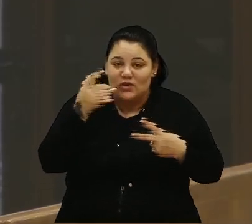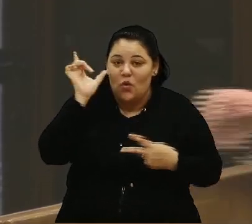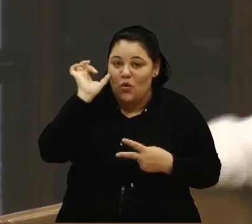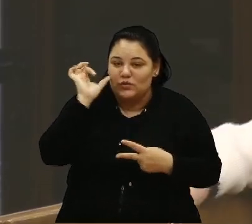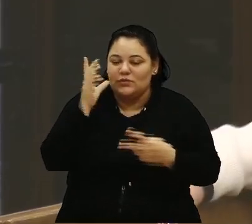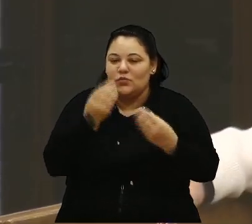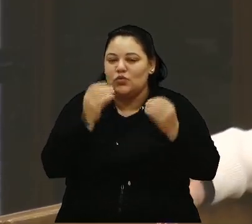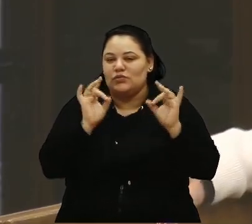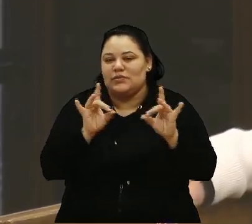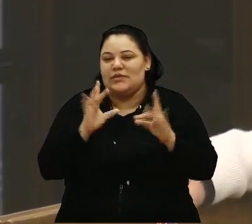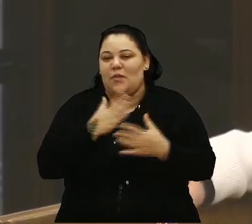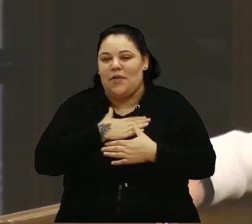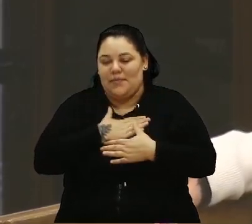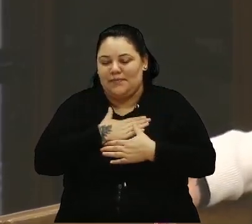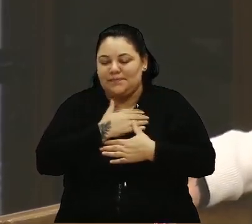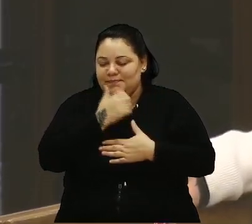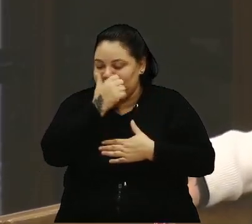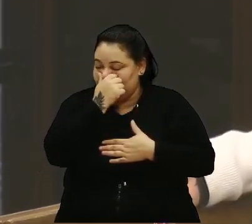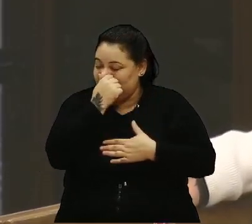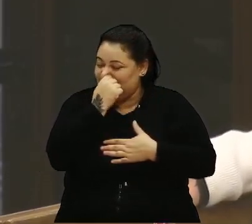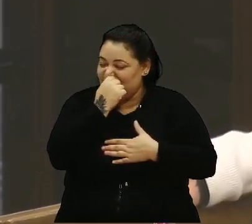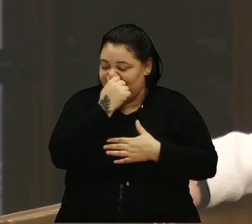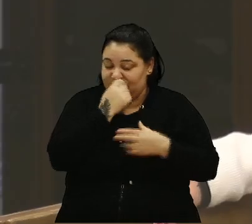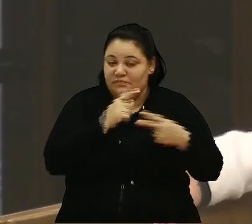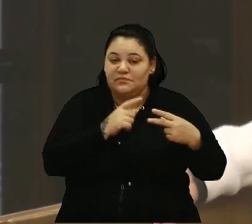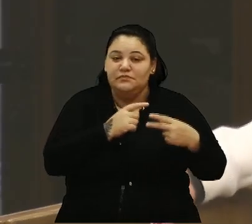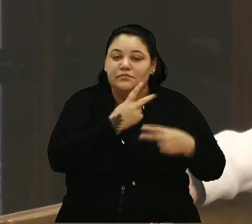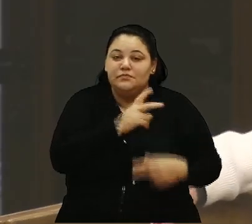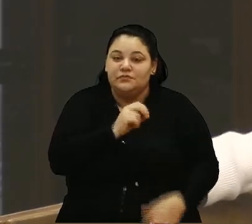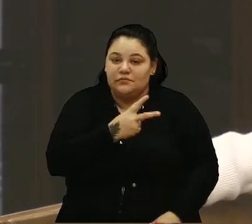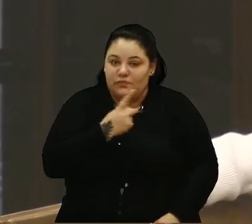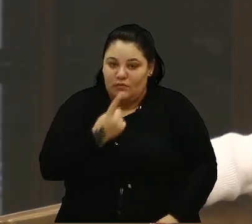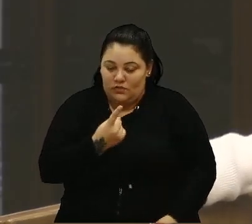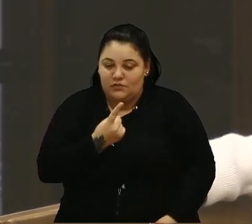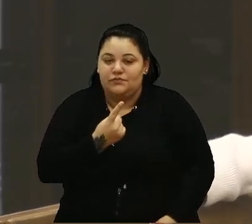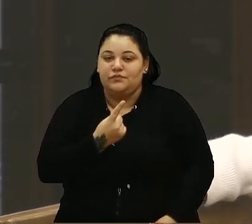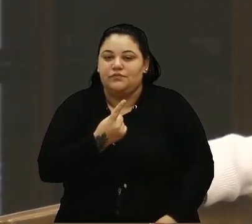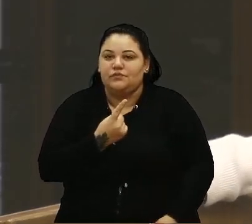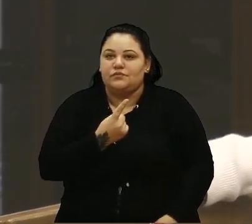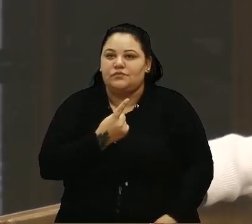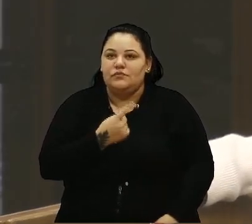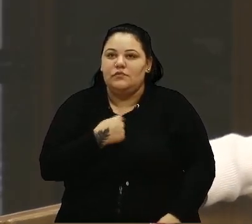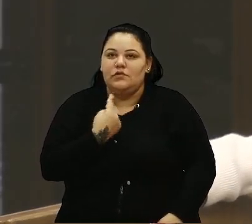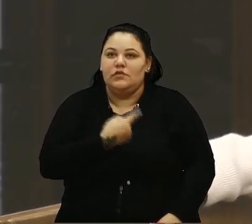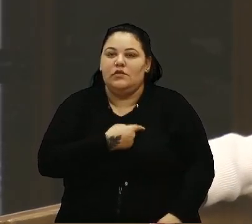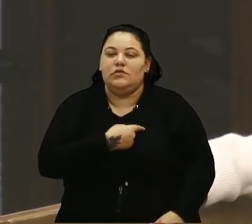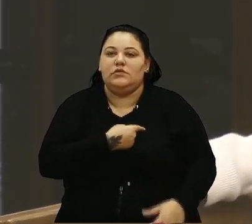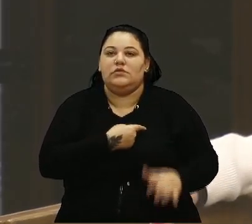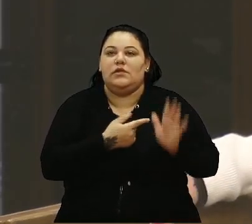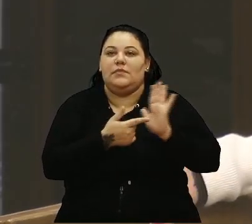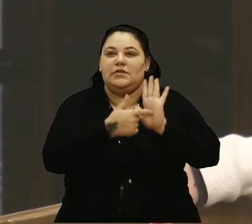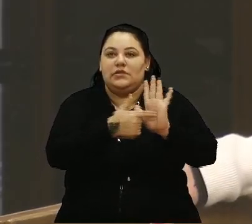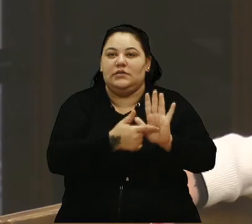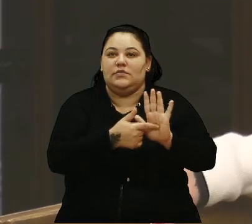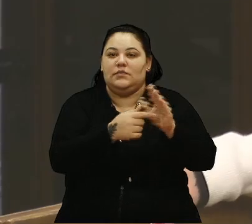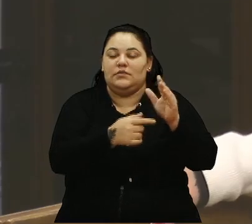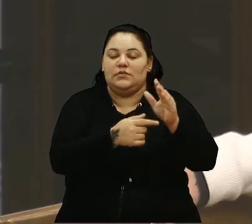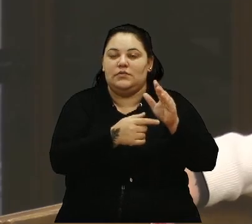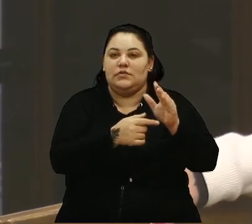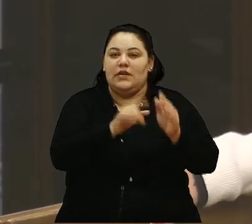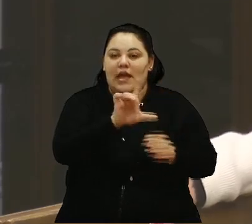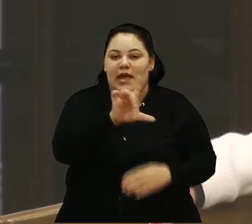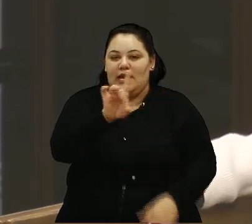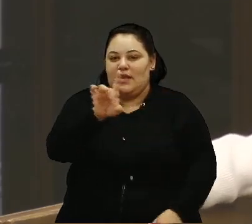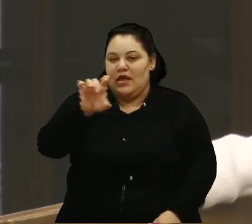especiais para mim. Em 2021, a gente apresentou uma emenda na LDO, que foi